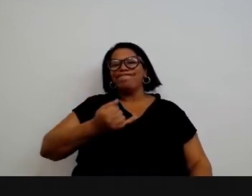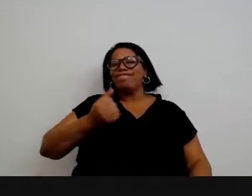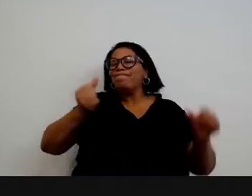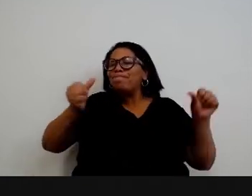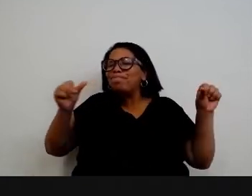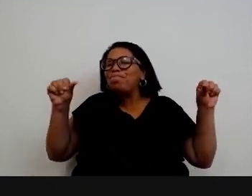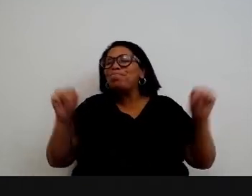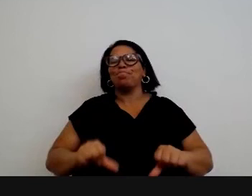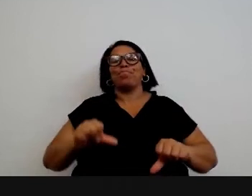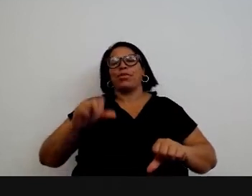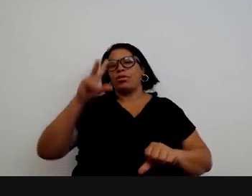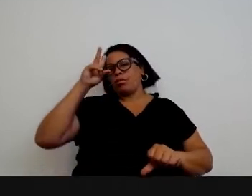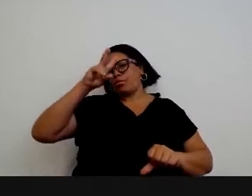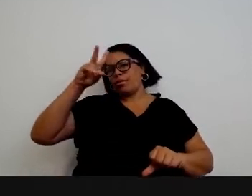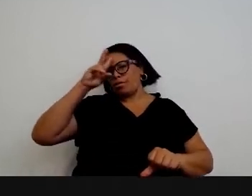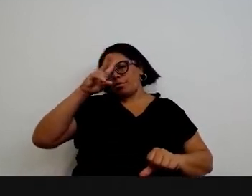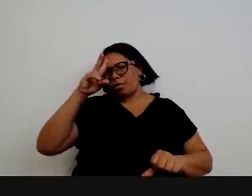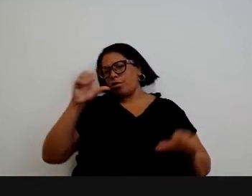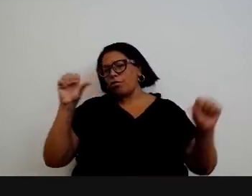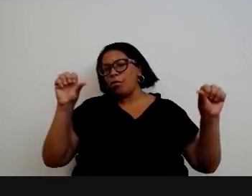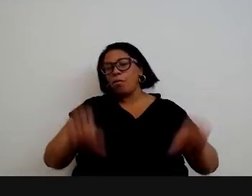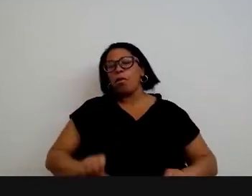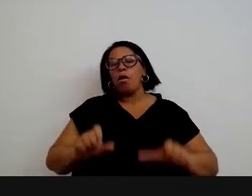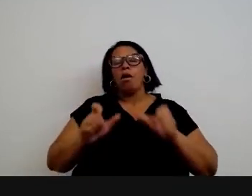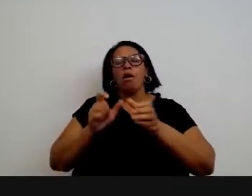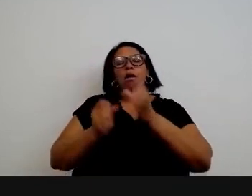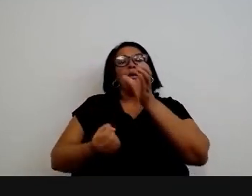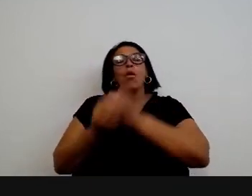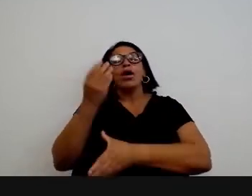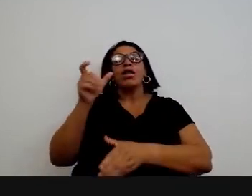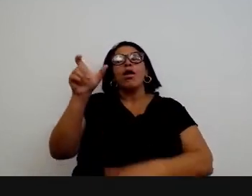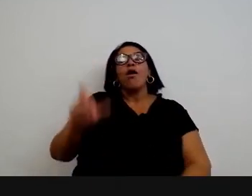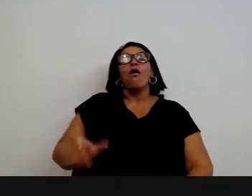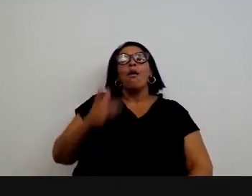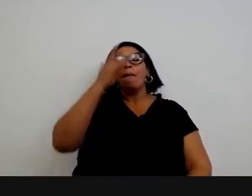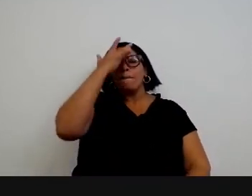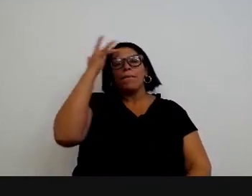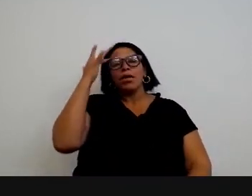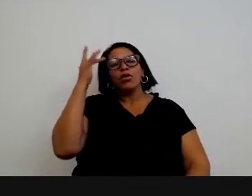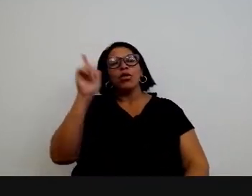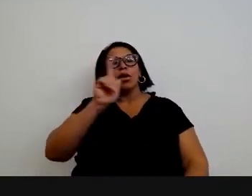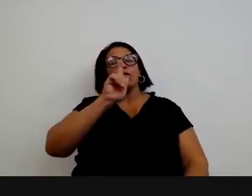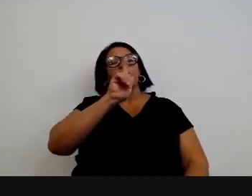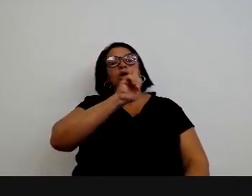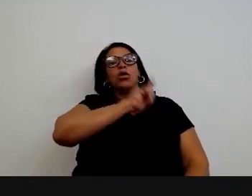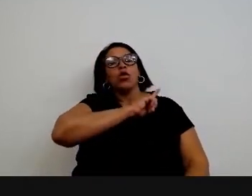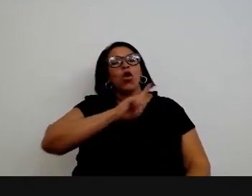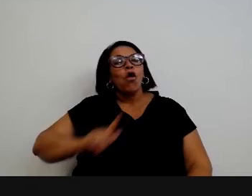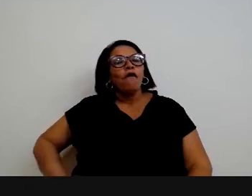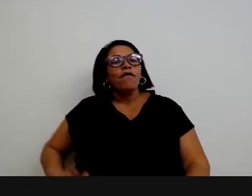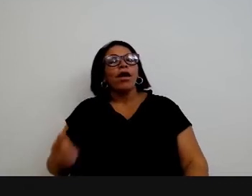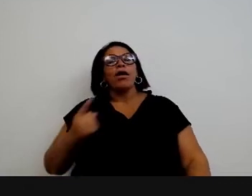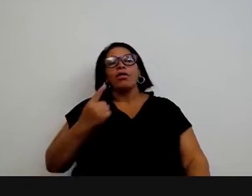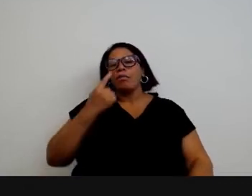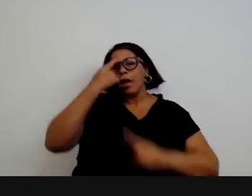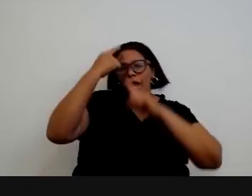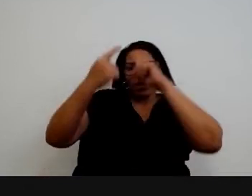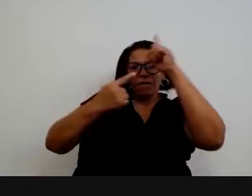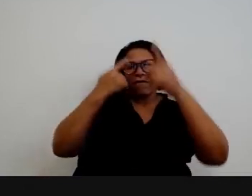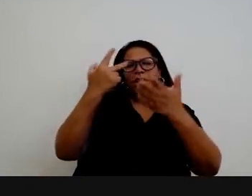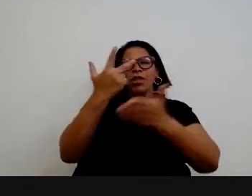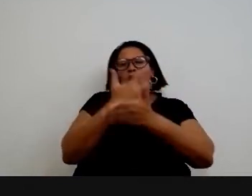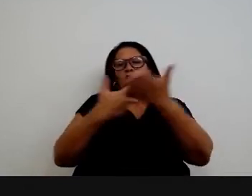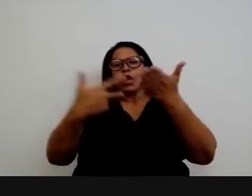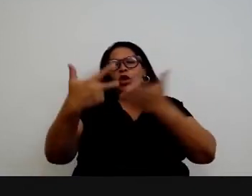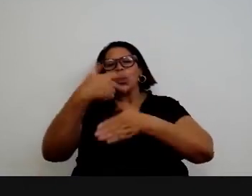história. Getúlio Vargas criou personagem de... governo Getúlio Vargas criou personagem de história em quadrinhos